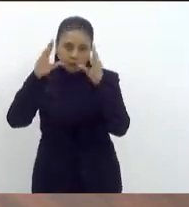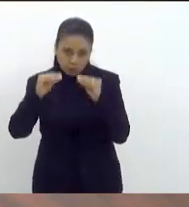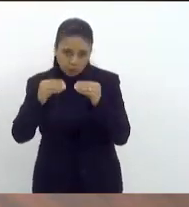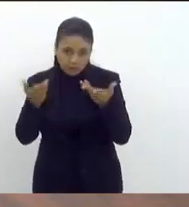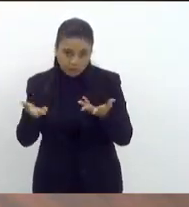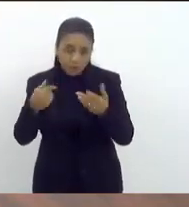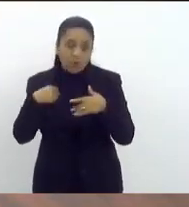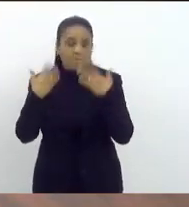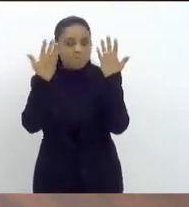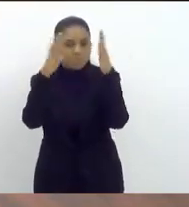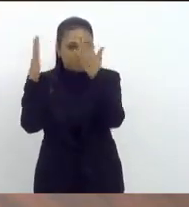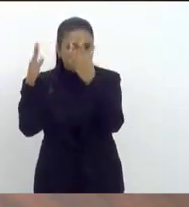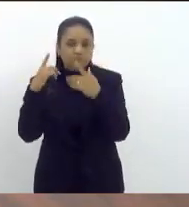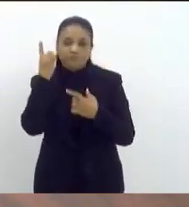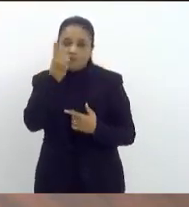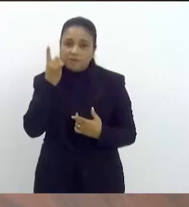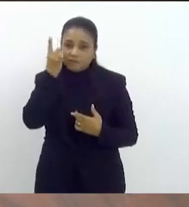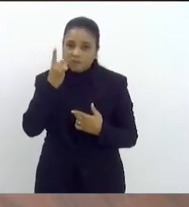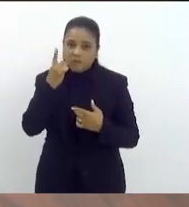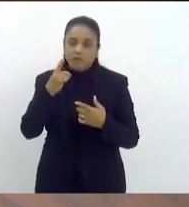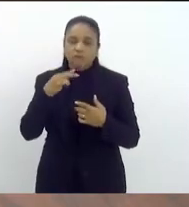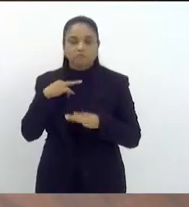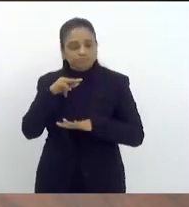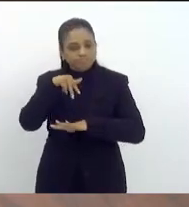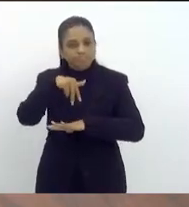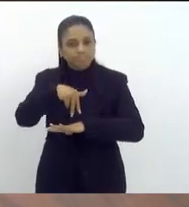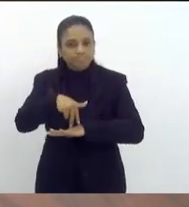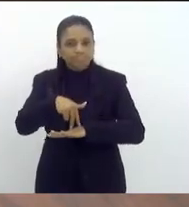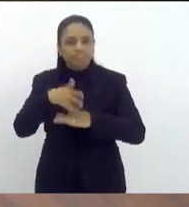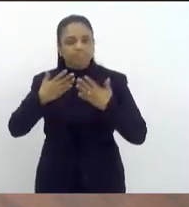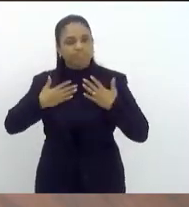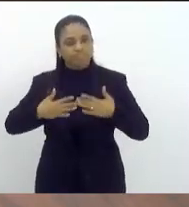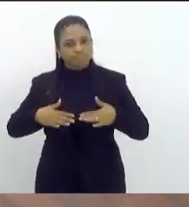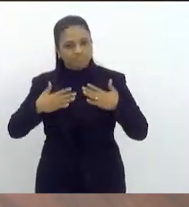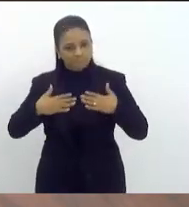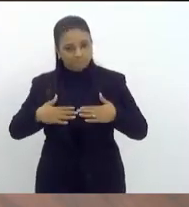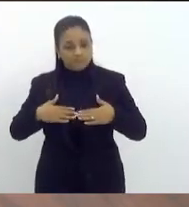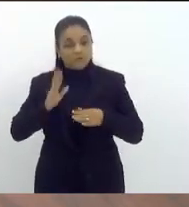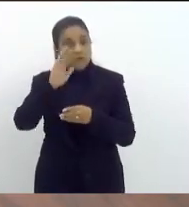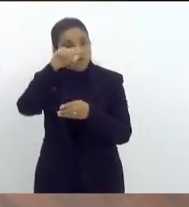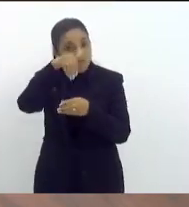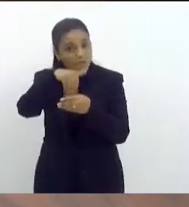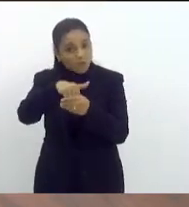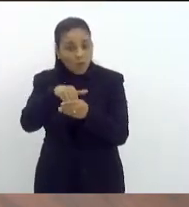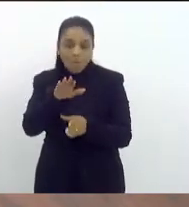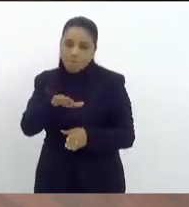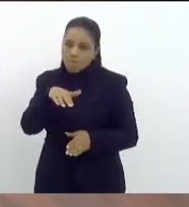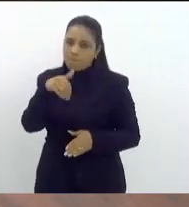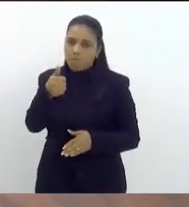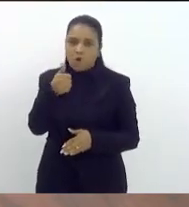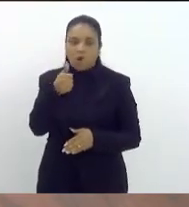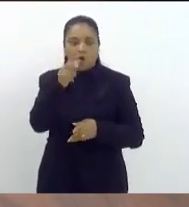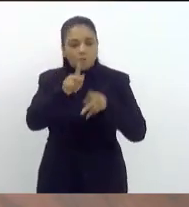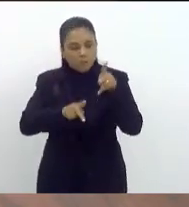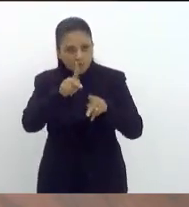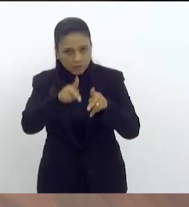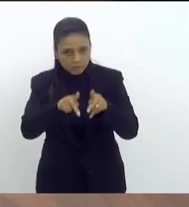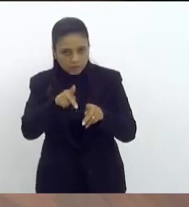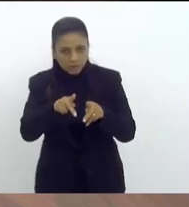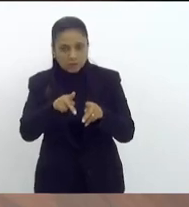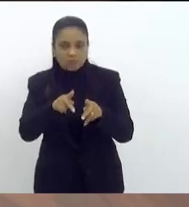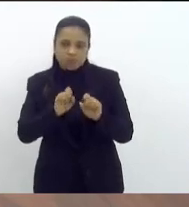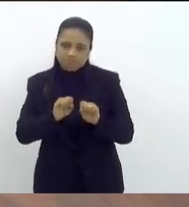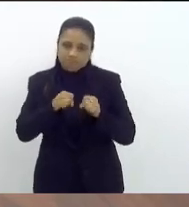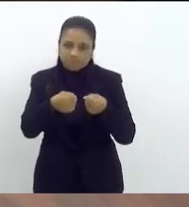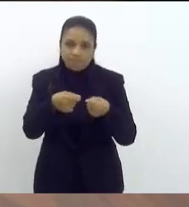mostrar a minha posição aqui sempre Sereno e tranquila mas sempre voltando o melhor para a população e por isso meu voto